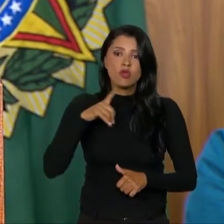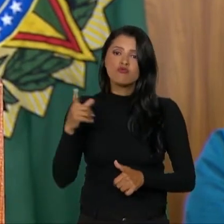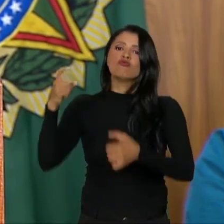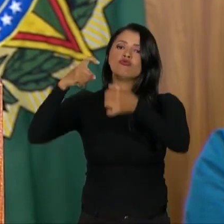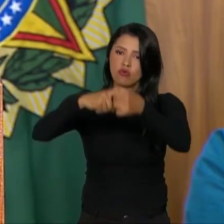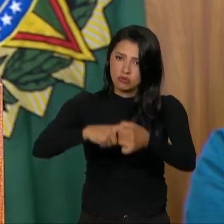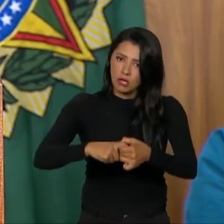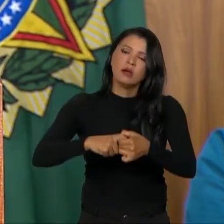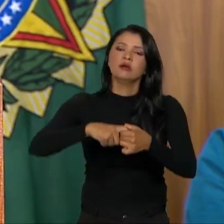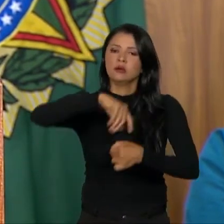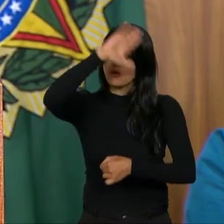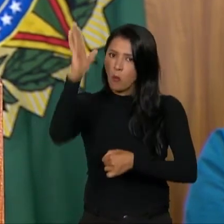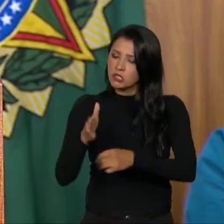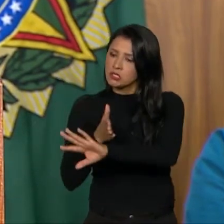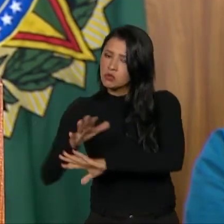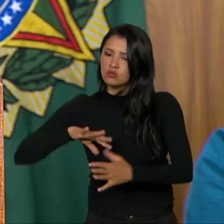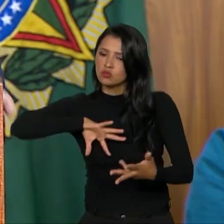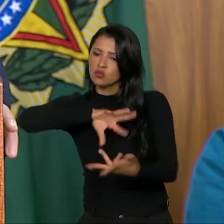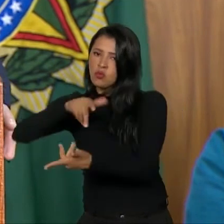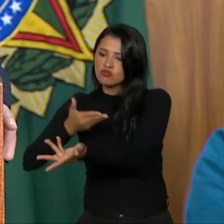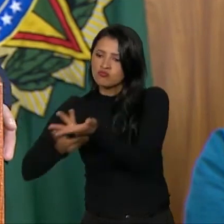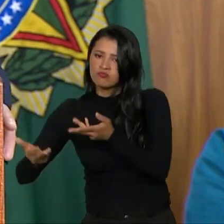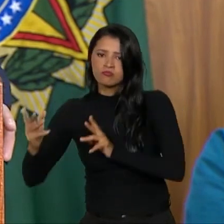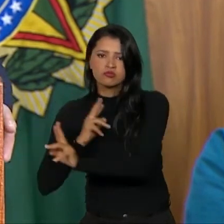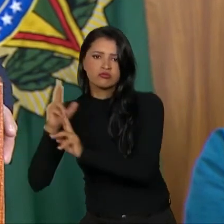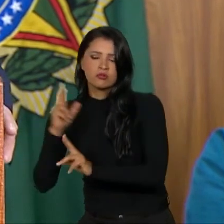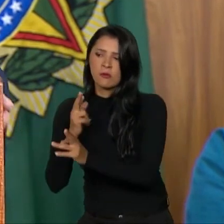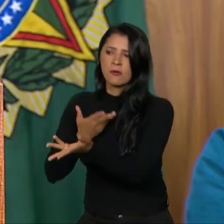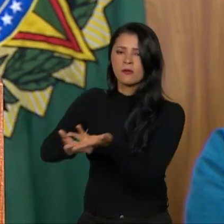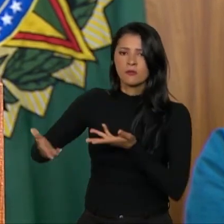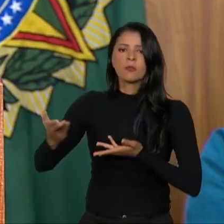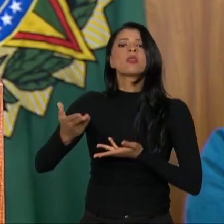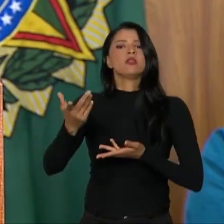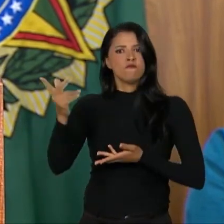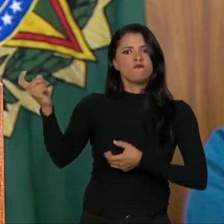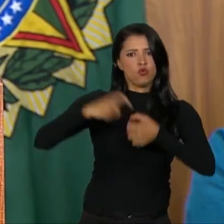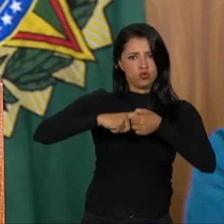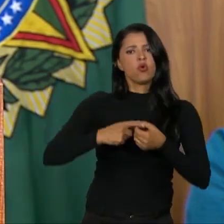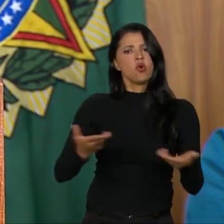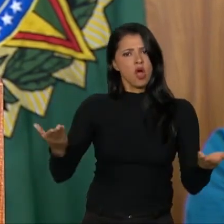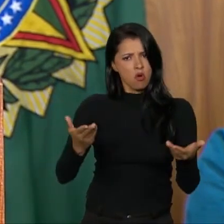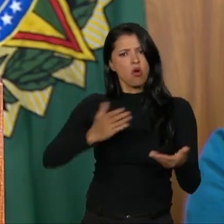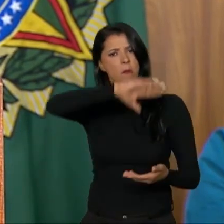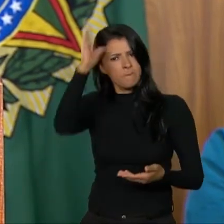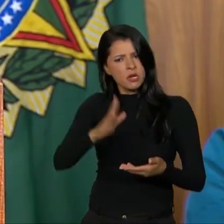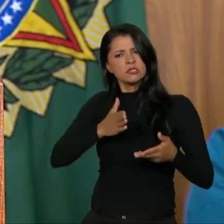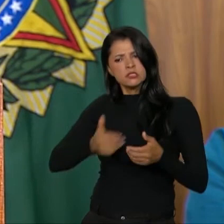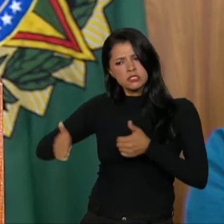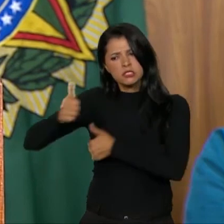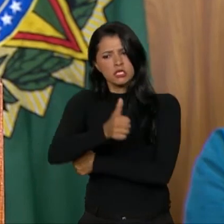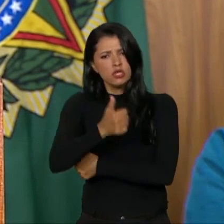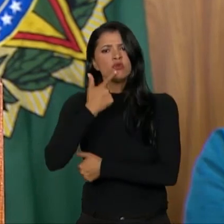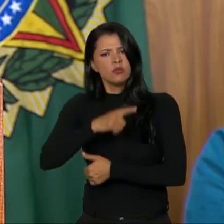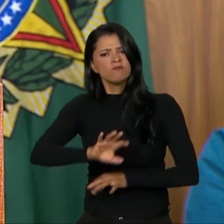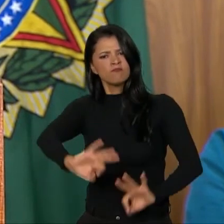recolocar o país no cenário mundial. E o país voltou e voltou com muita